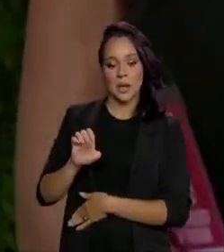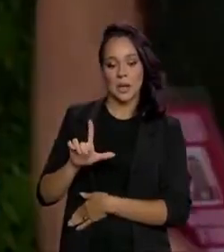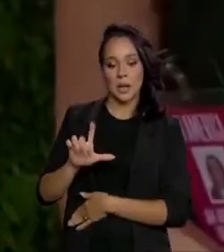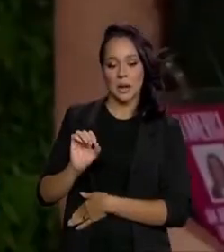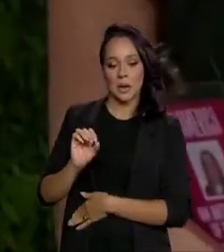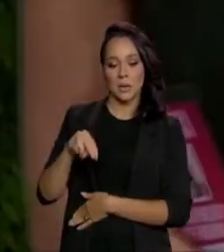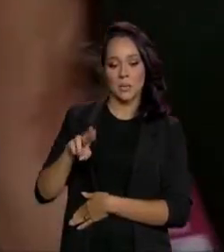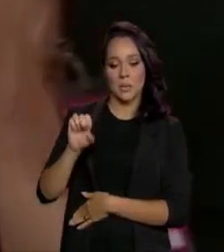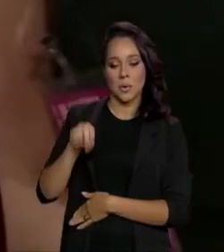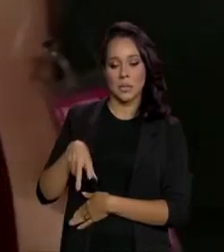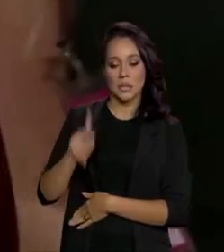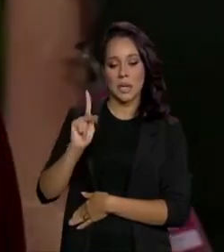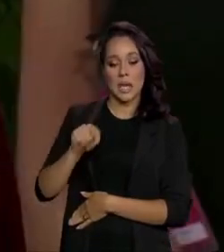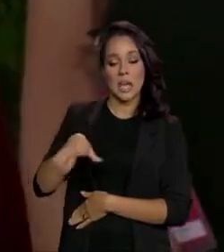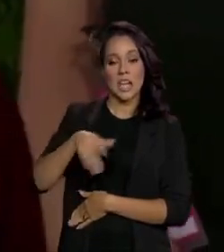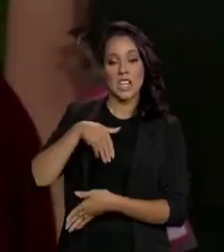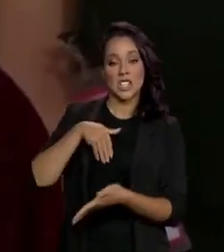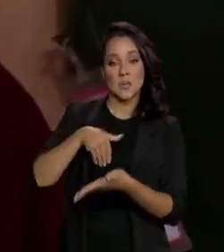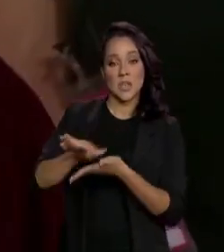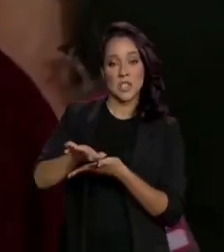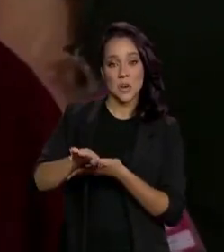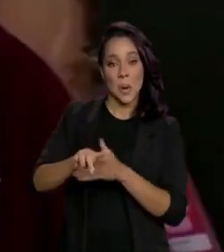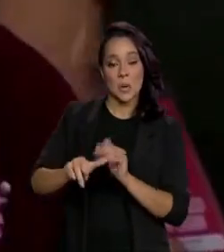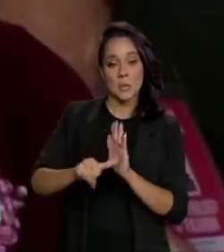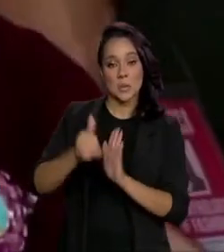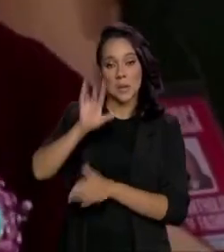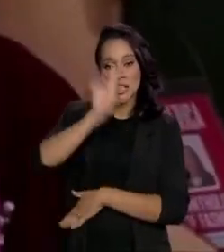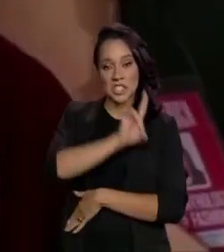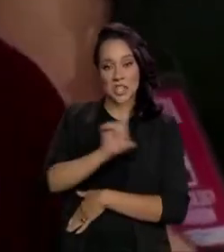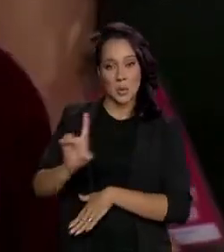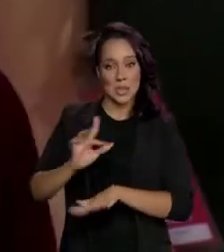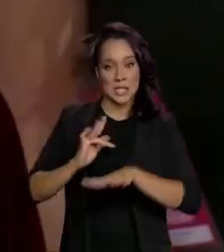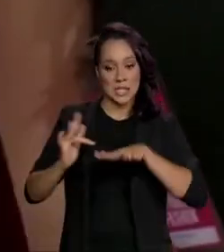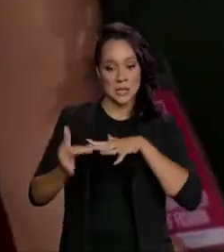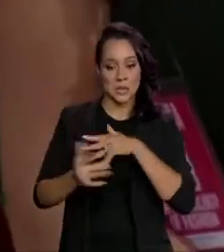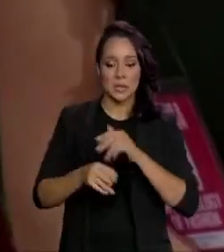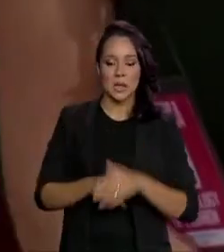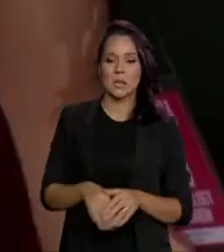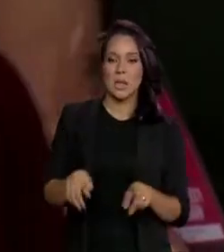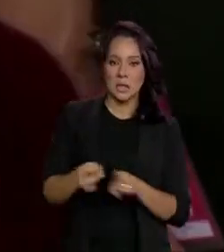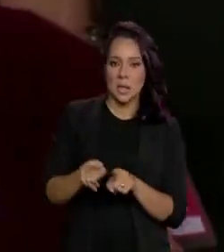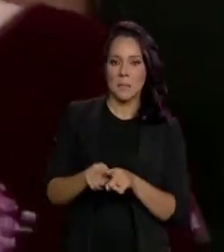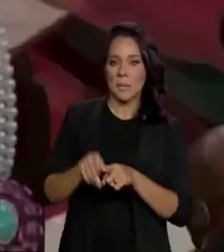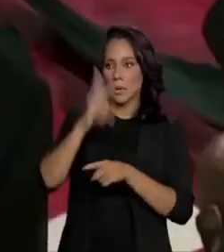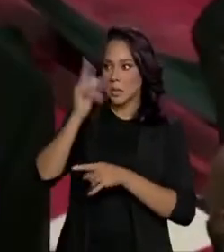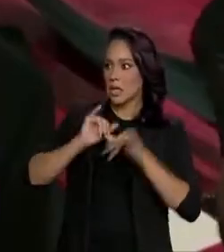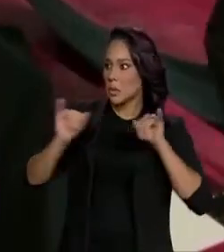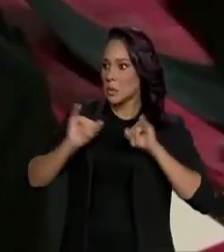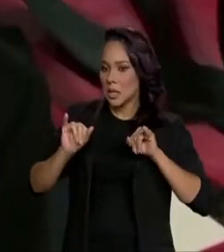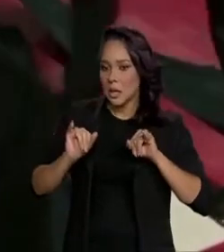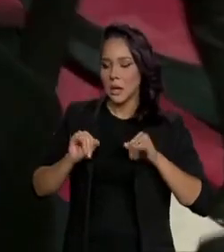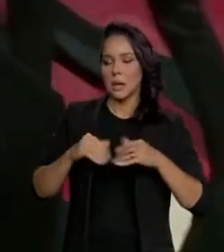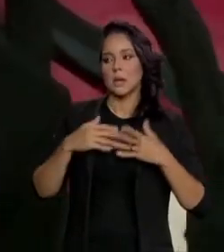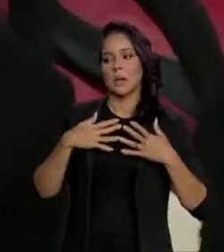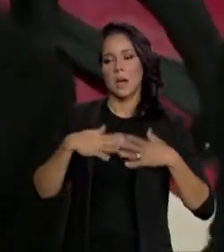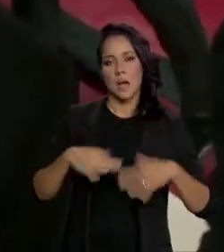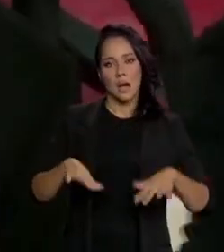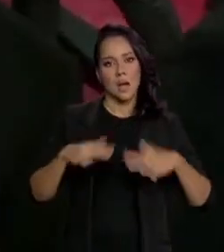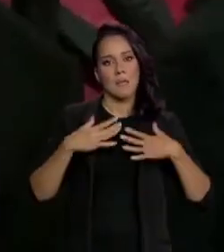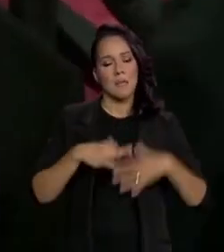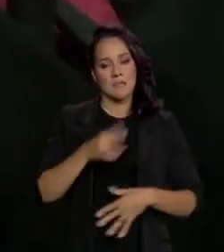foi demitir os principais diretores da rede social. Ele também tentou tranquilizar os anunciantes ao declarar que